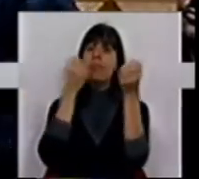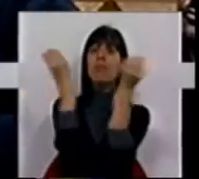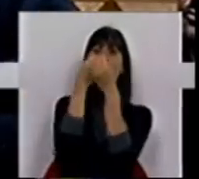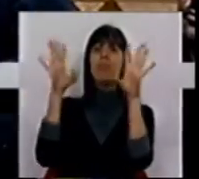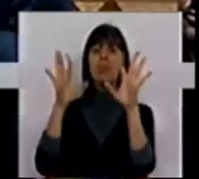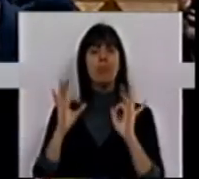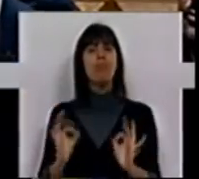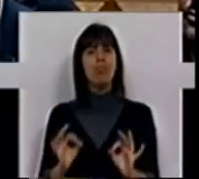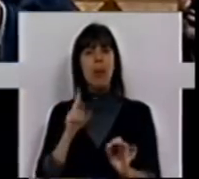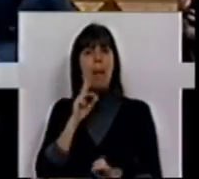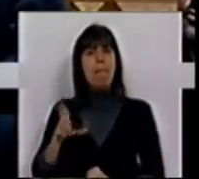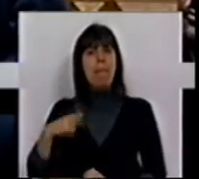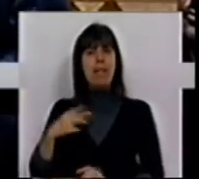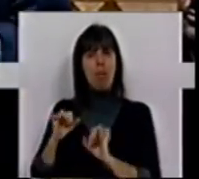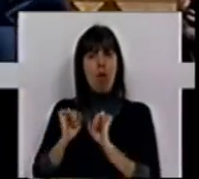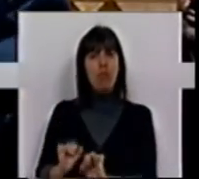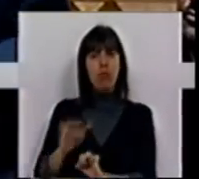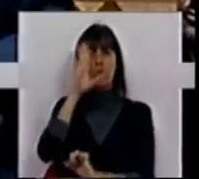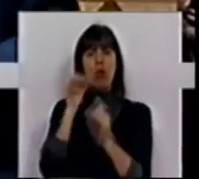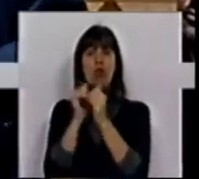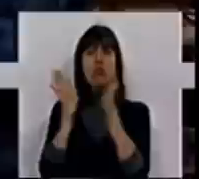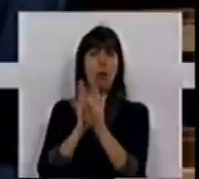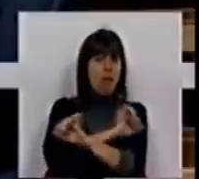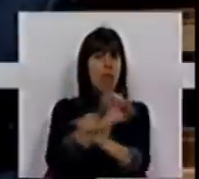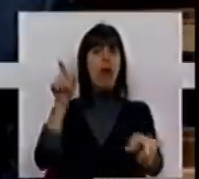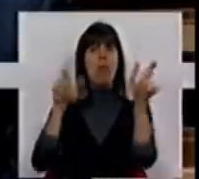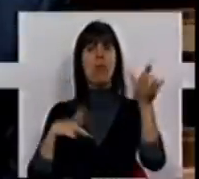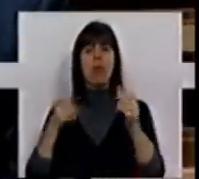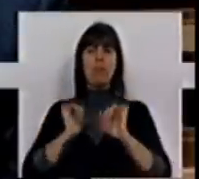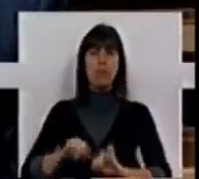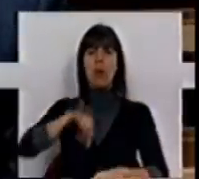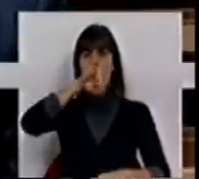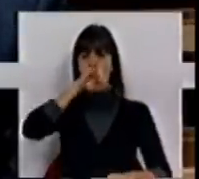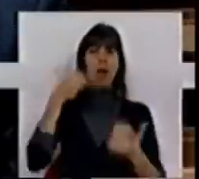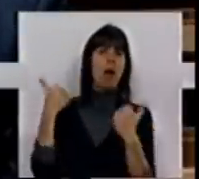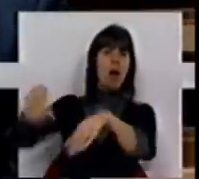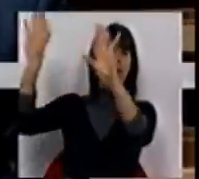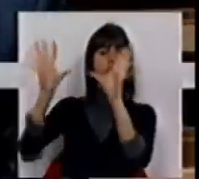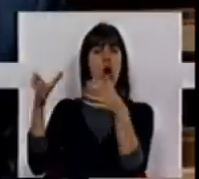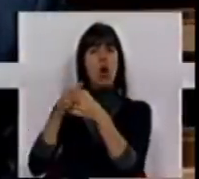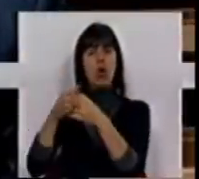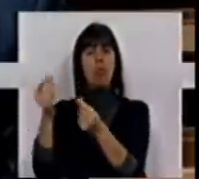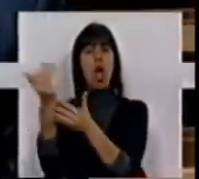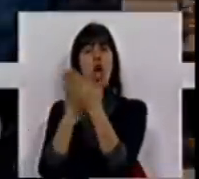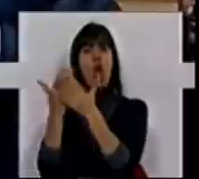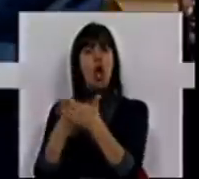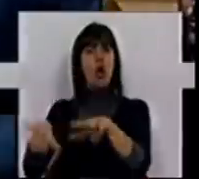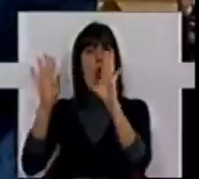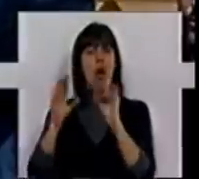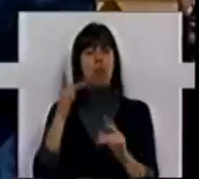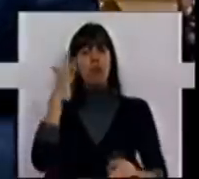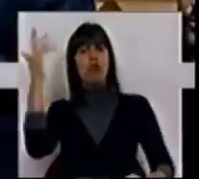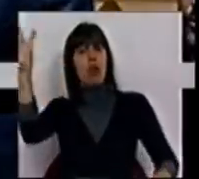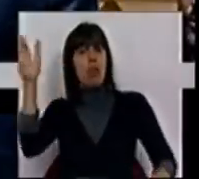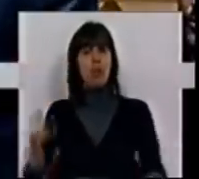está a desaparecer é o património público de todos os portugueses que é entregue de mão beijada aos grandes grupos económicos e